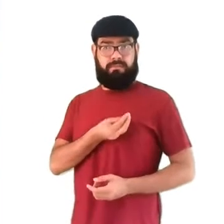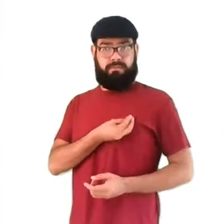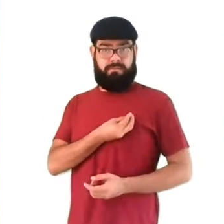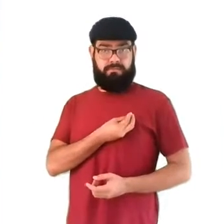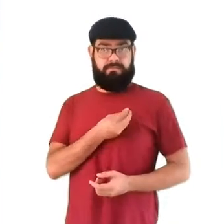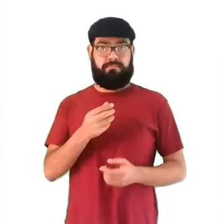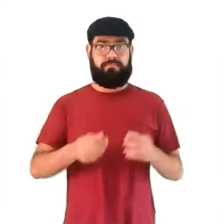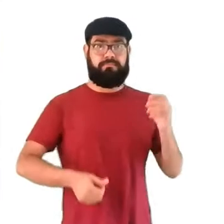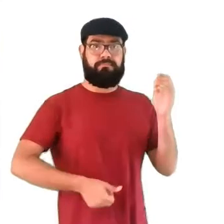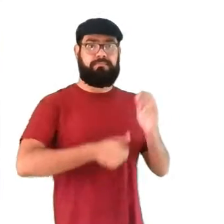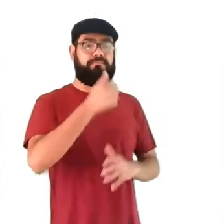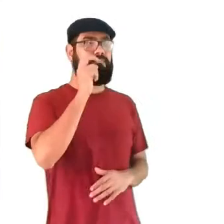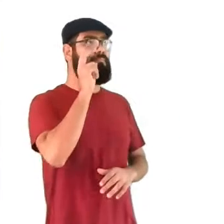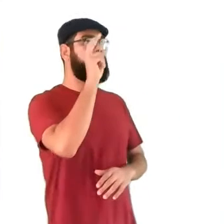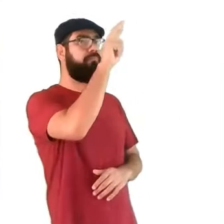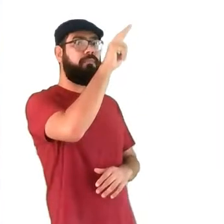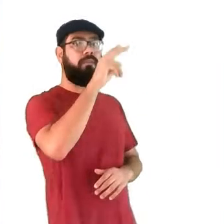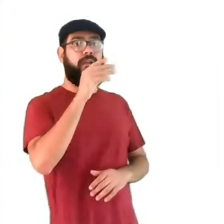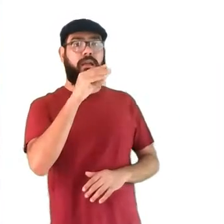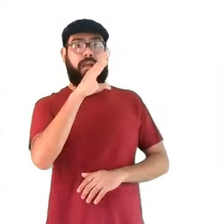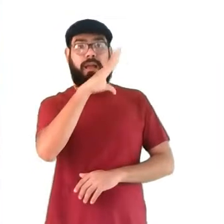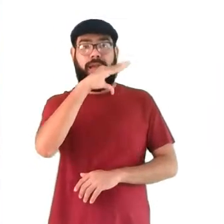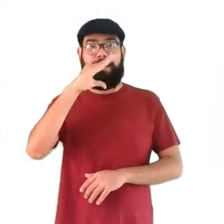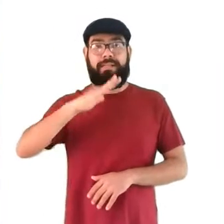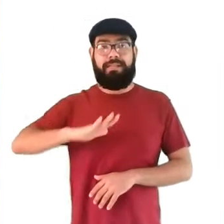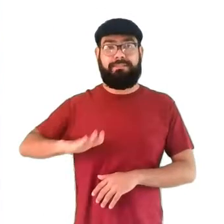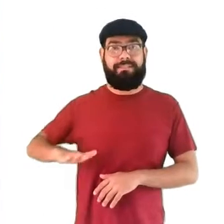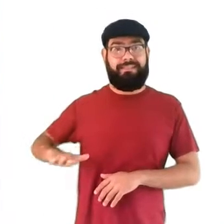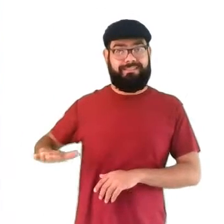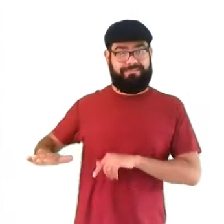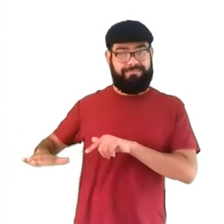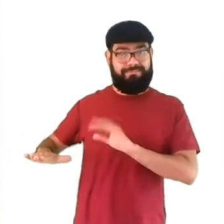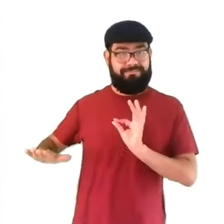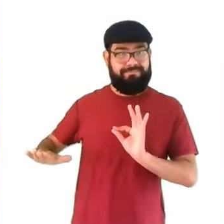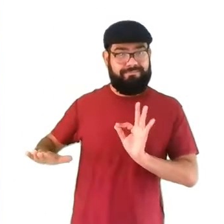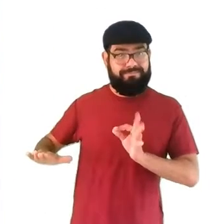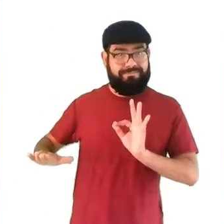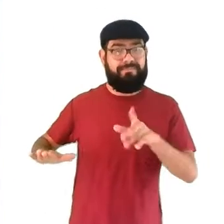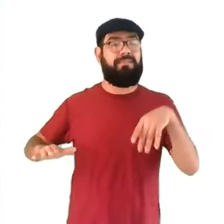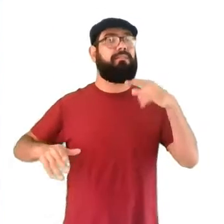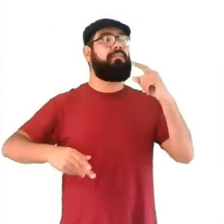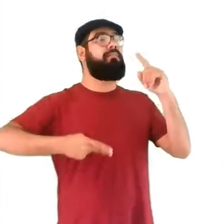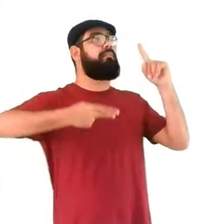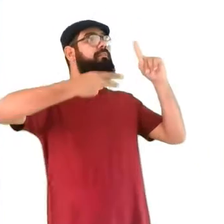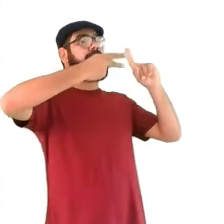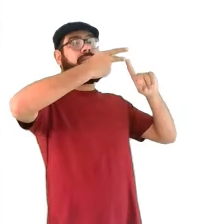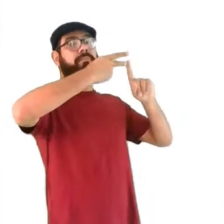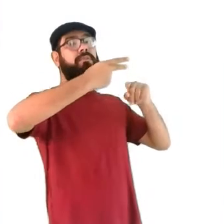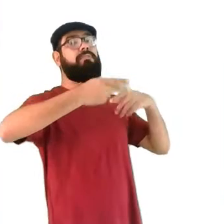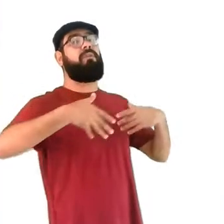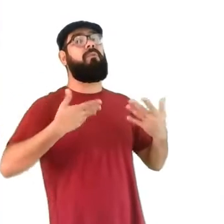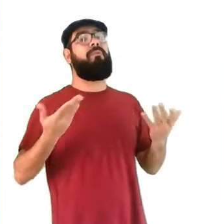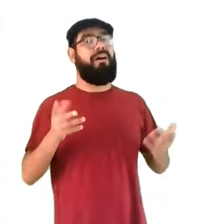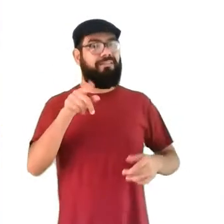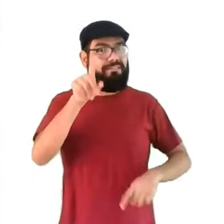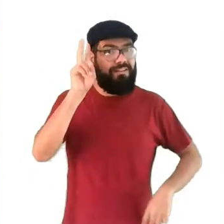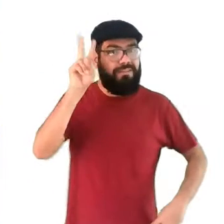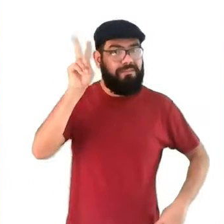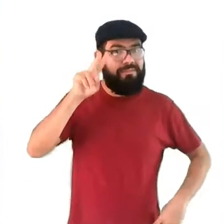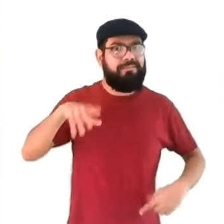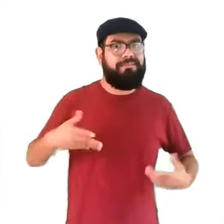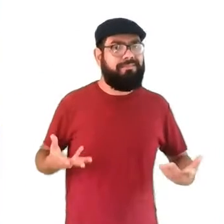nós temos a infância, certo? Logo depois nós temos qual fase? Vocês lembram? Nós temos